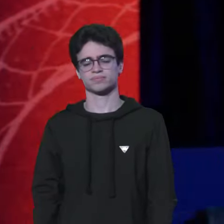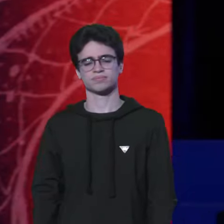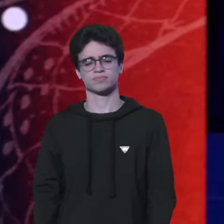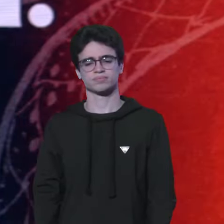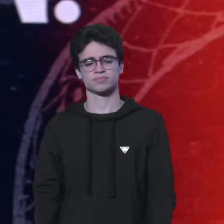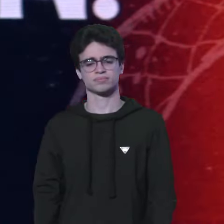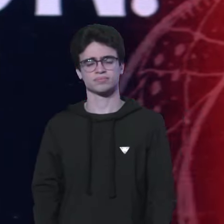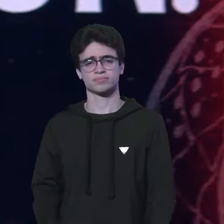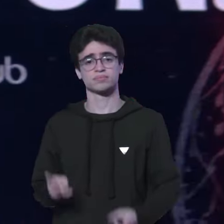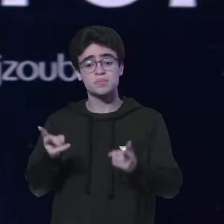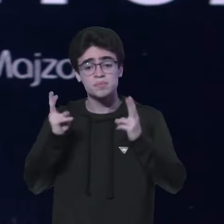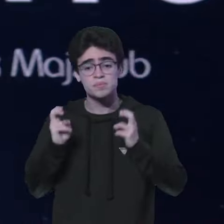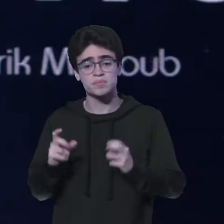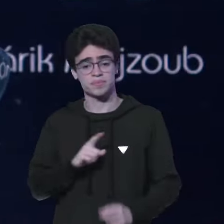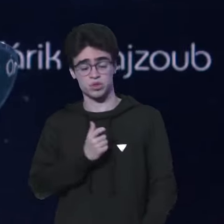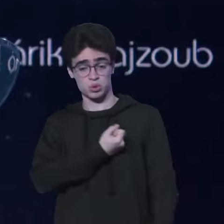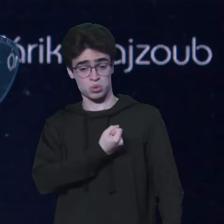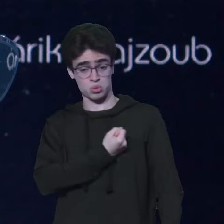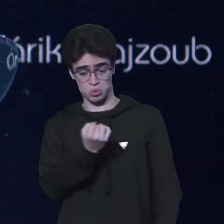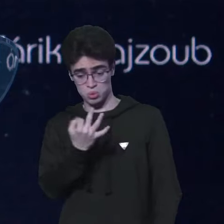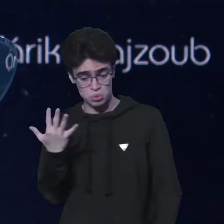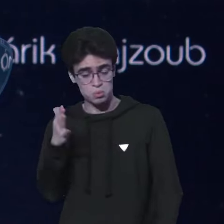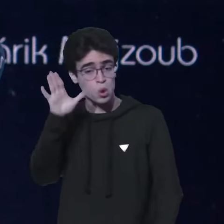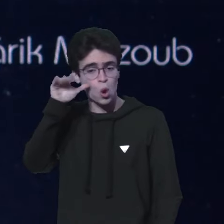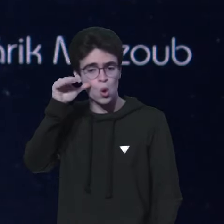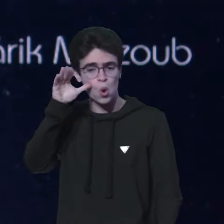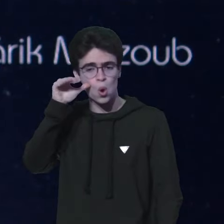Olha só esses dados, que interessante.